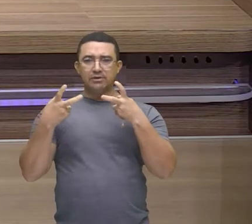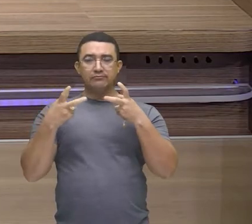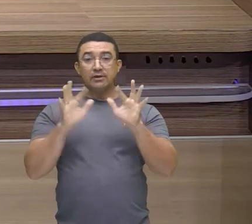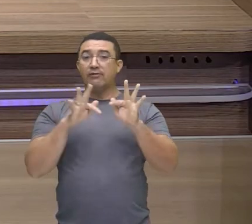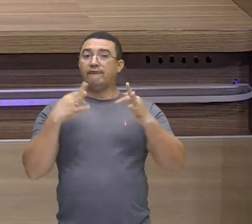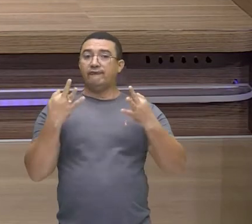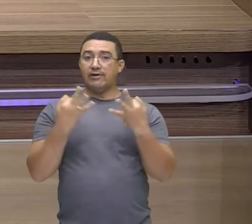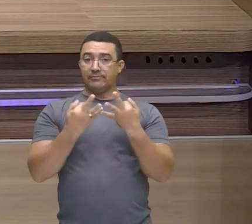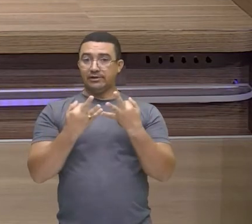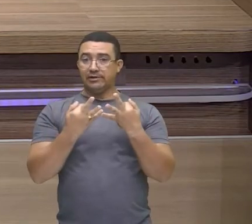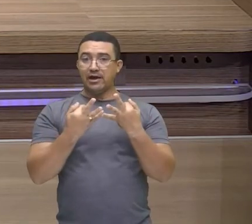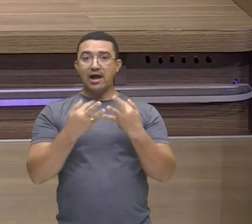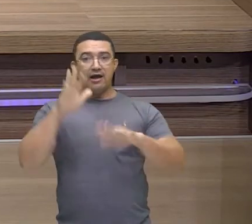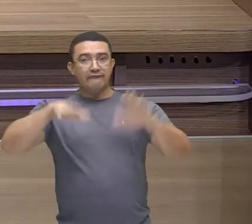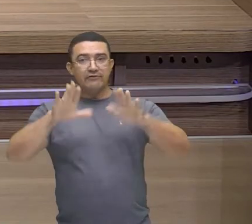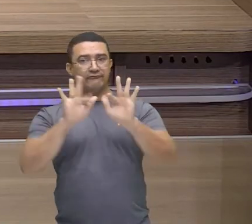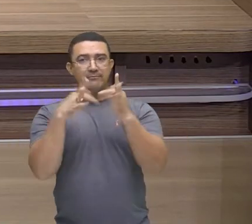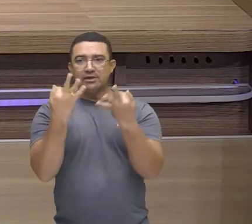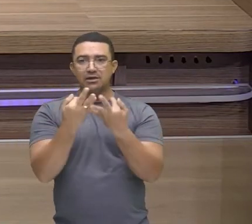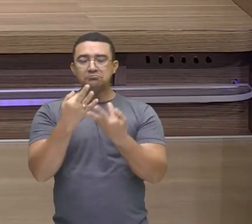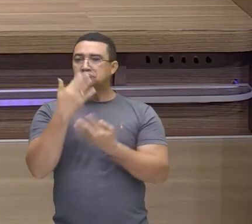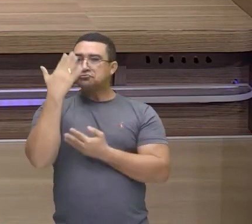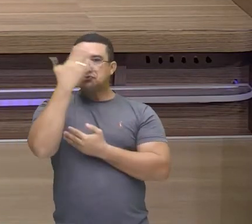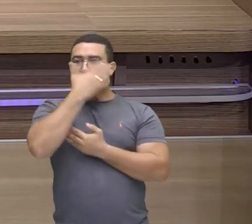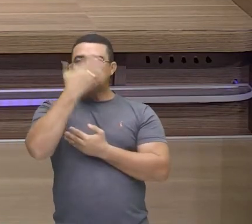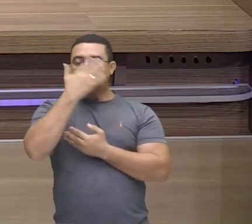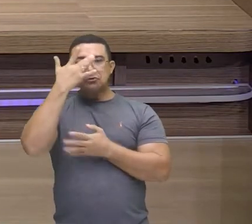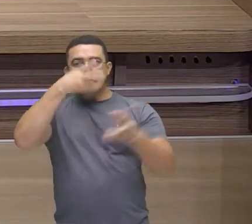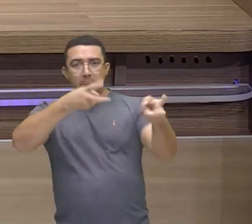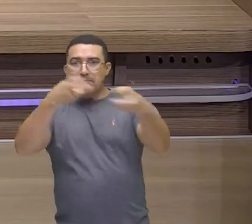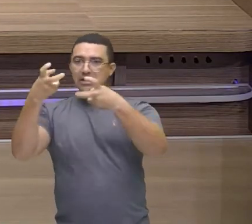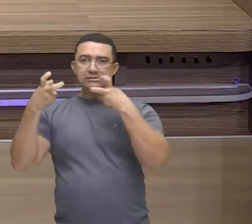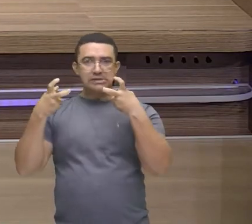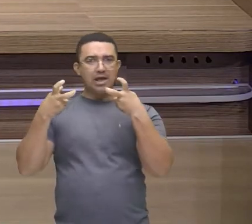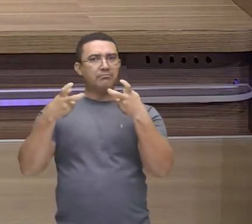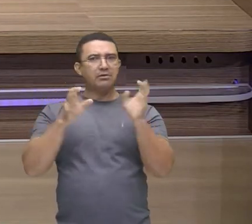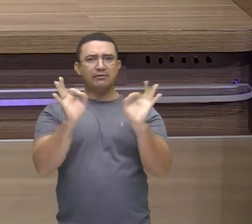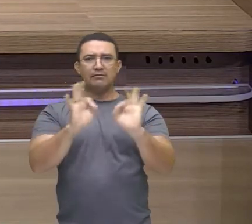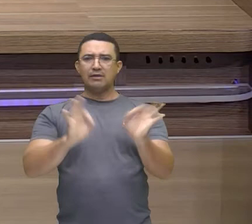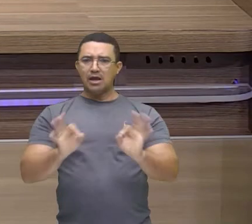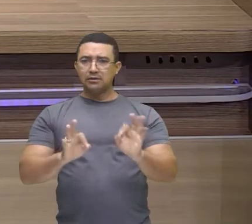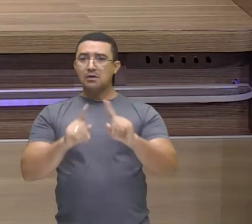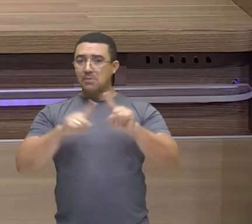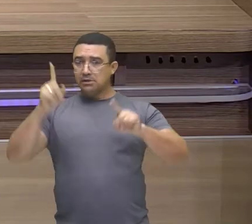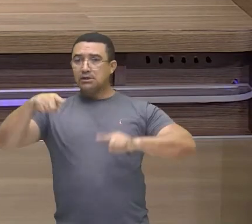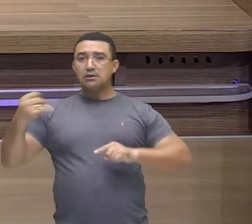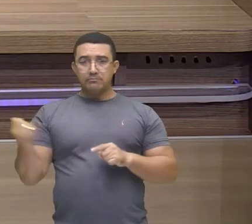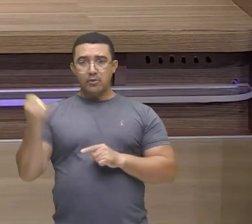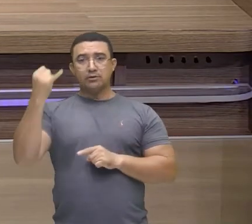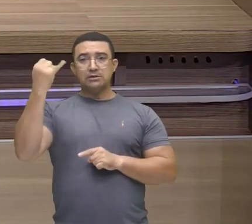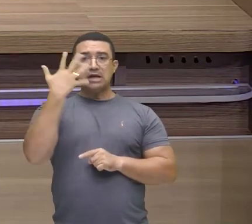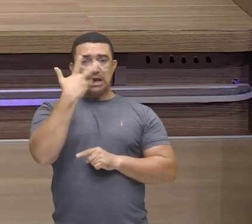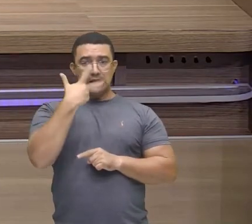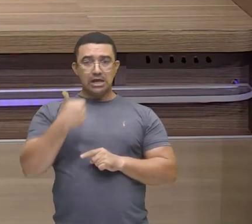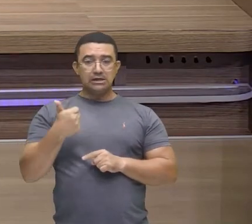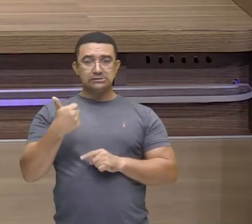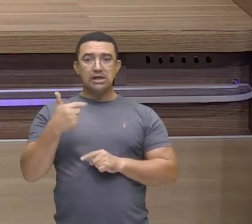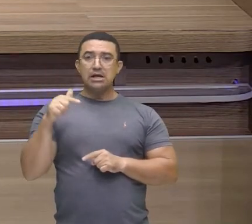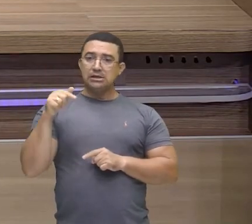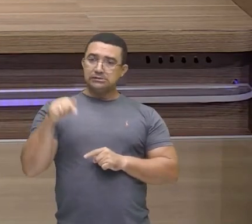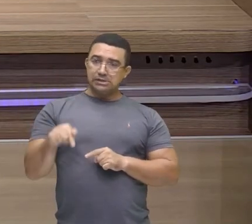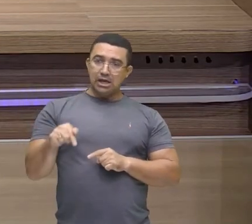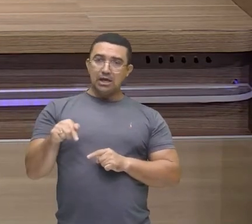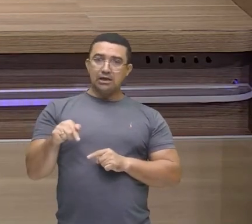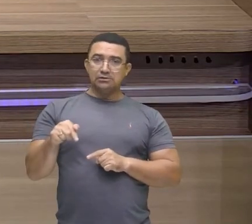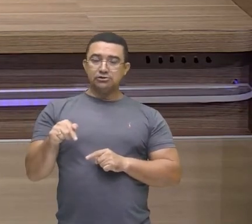né? Passa despercebido na escola, que não dá para a gente fazer, mas é fundamental que o adolescente, a criança dos 7 anos para cima, sabe,